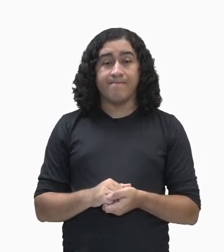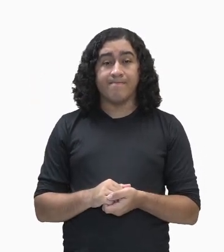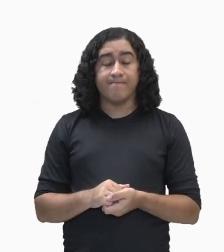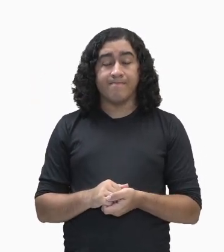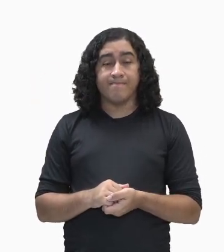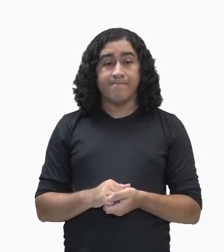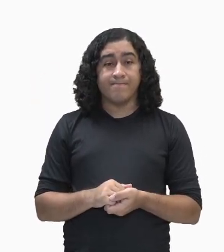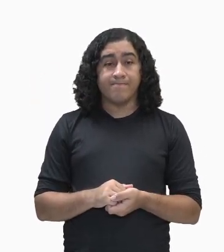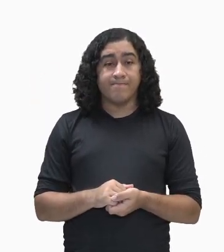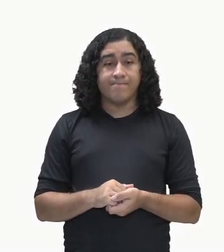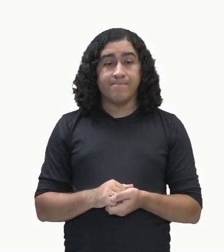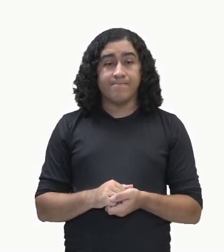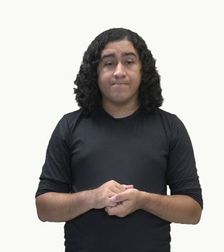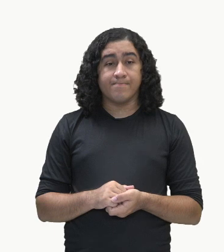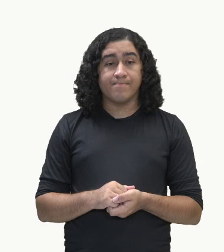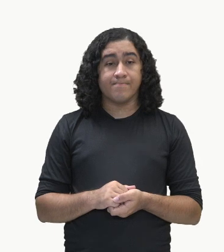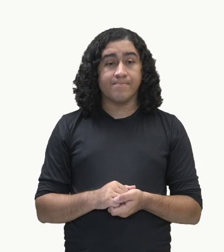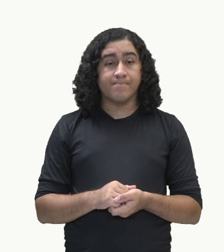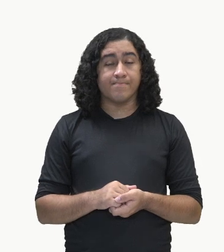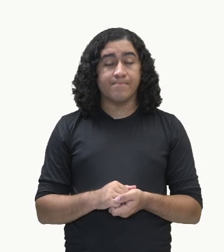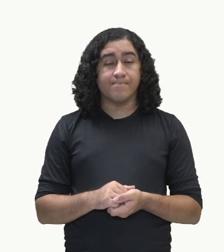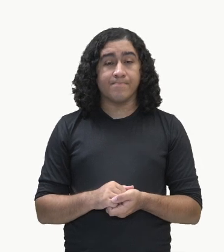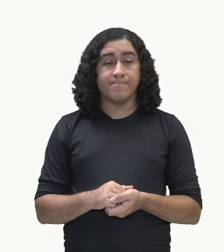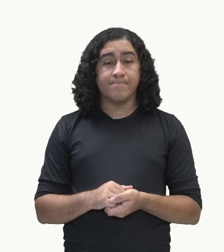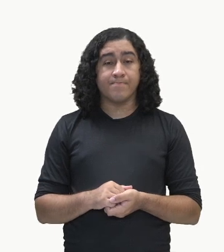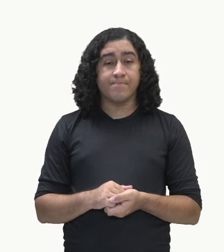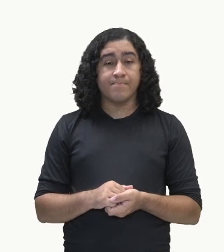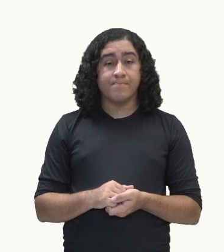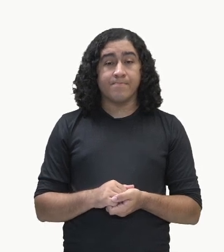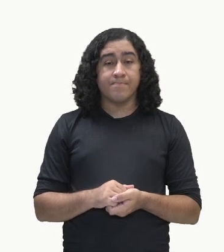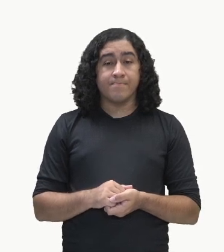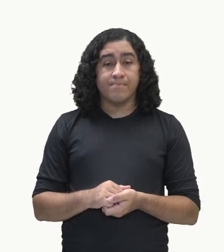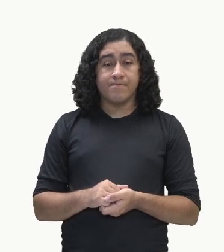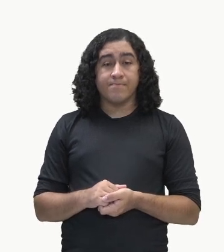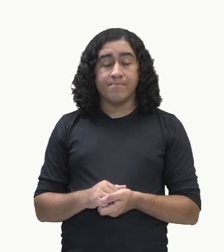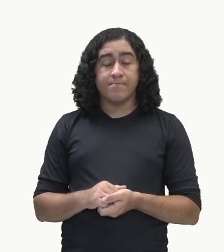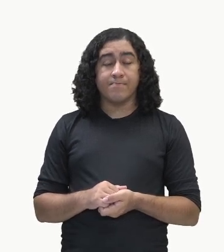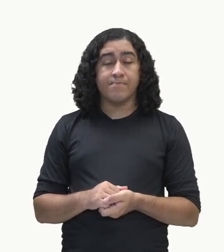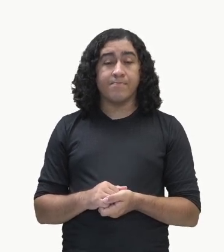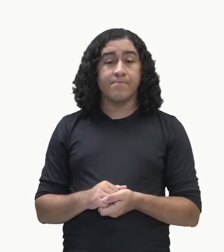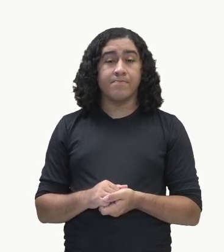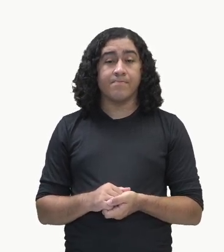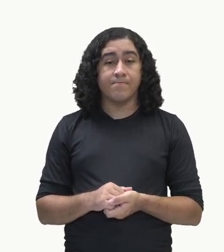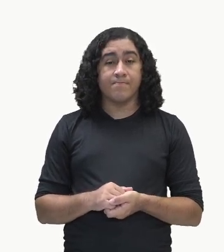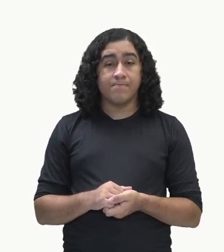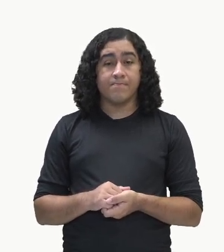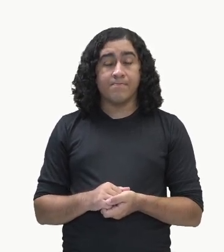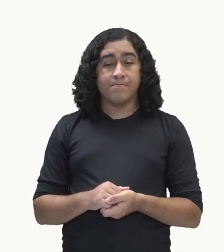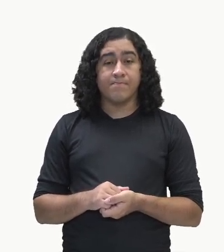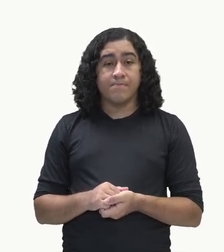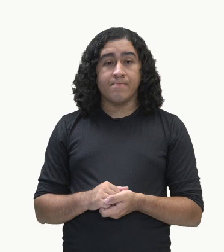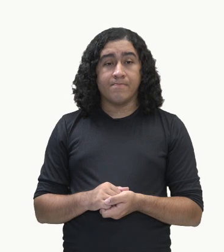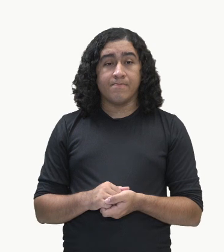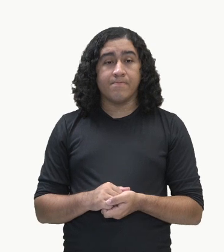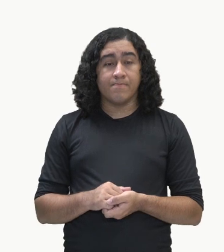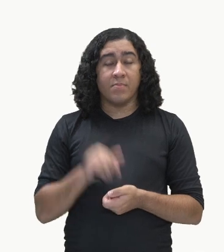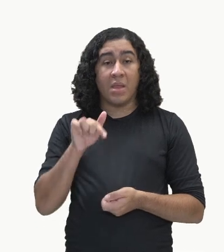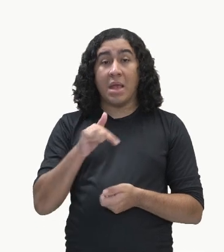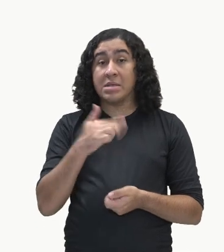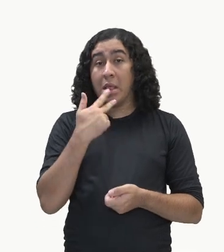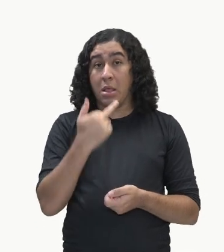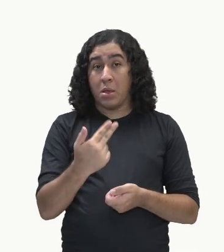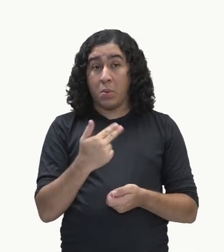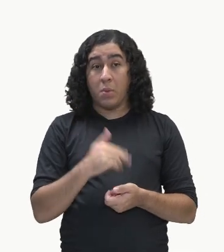Mais exemplos. This language has influence from several different cultures. Essa